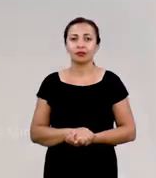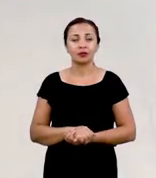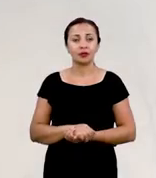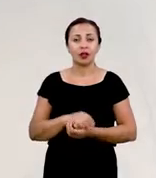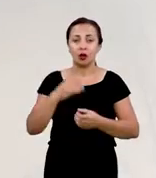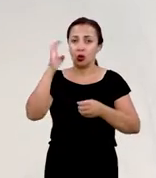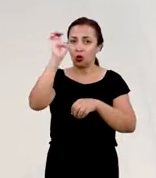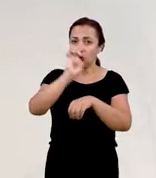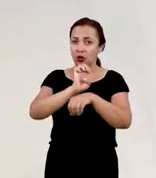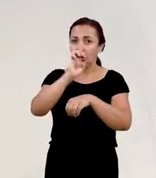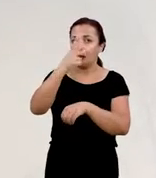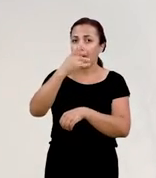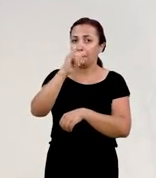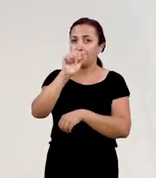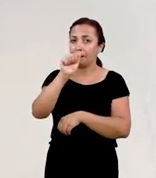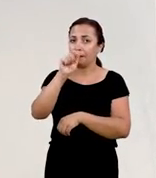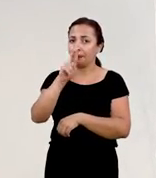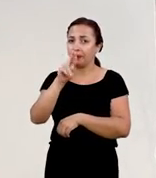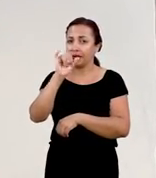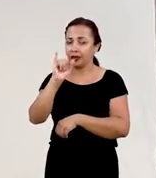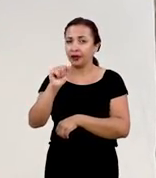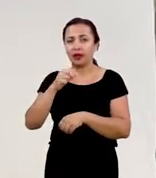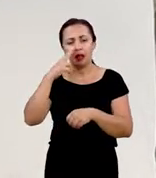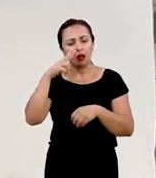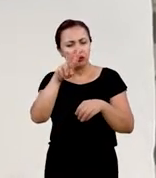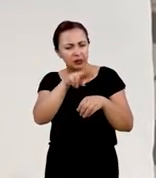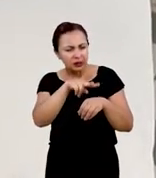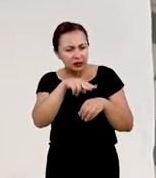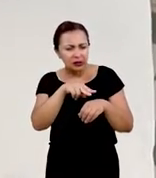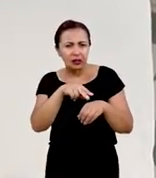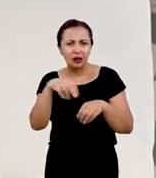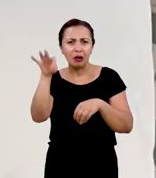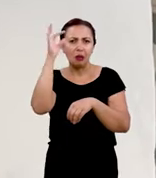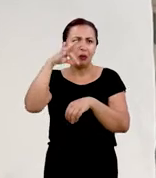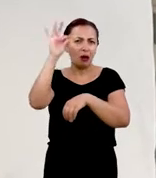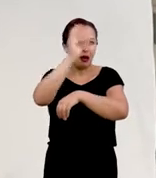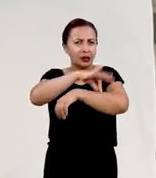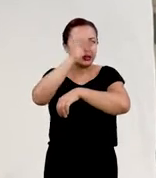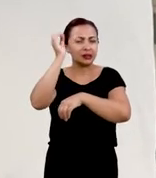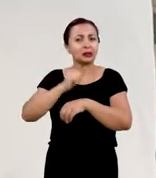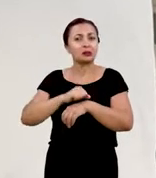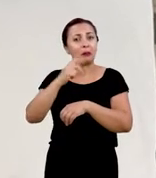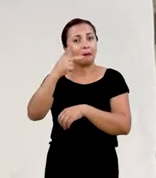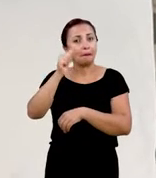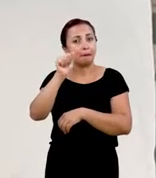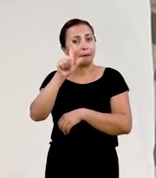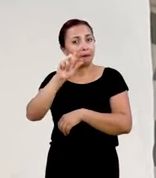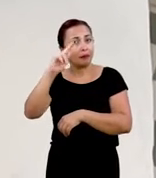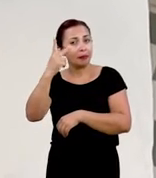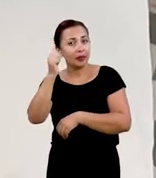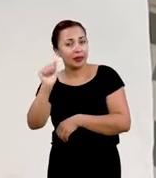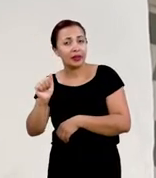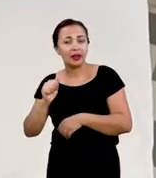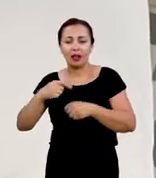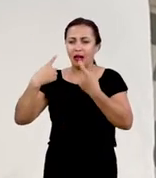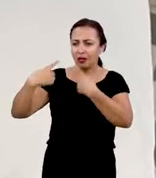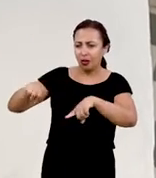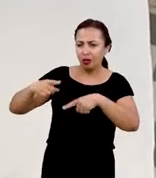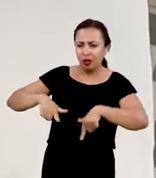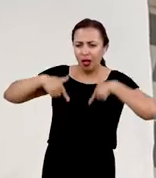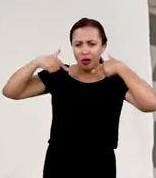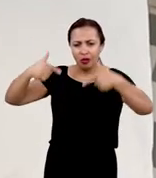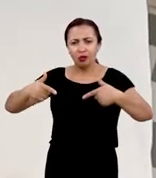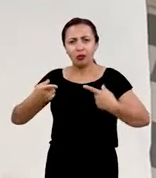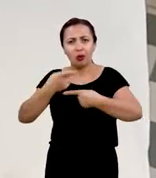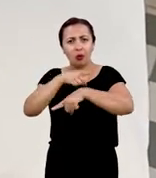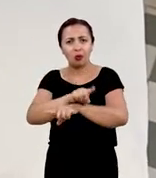No Piauí, pesquisadores analisam a presença do mosquito palha para ajudar na prevenção e combate à segunda